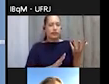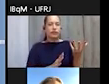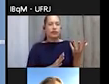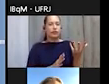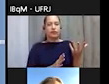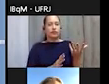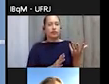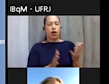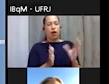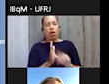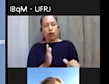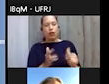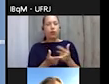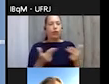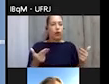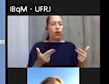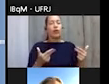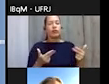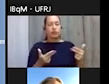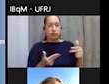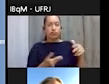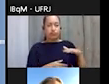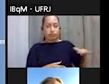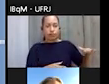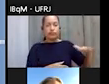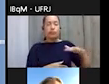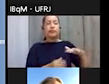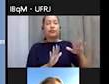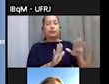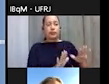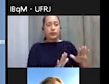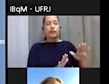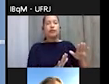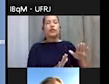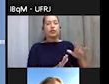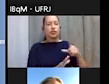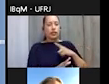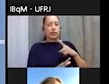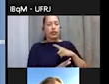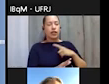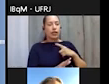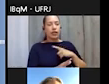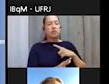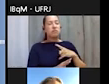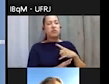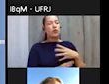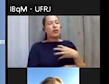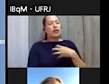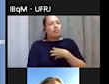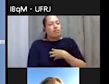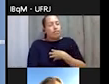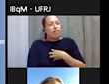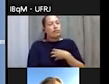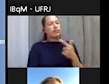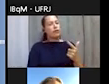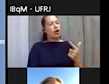furto ou de roubo famélico na região, mas que há uma total insensibilidade por parte da academia brasileira. Quando eu